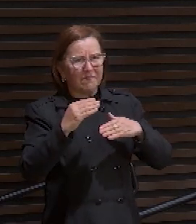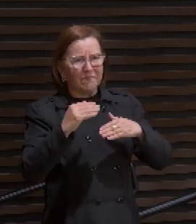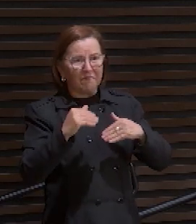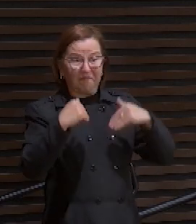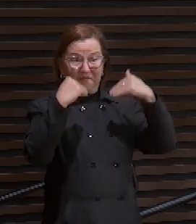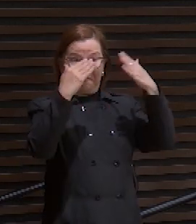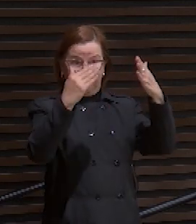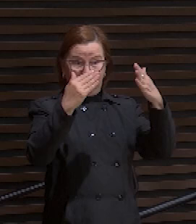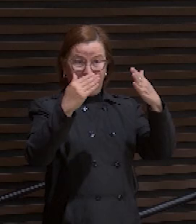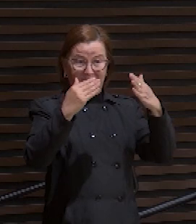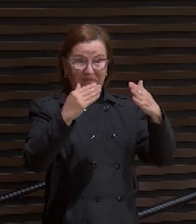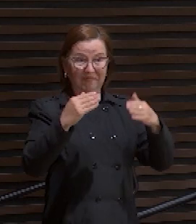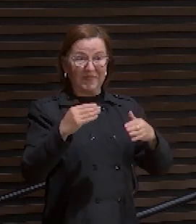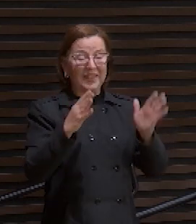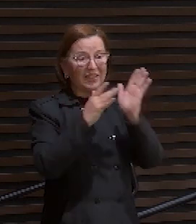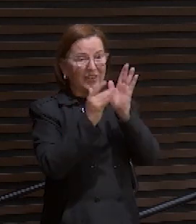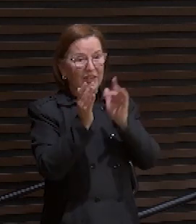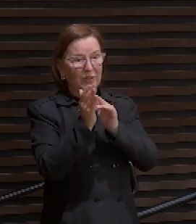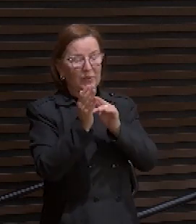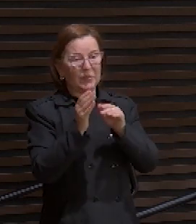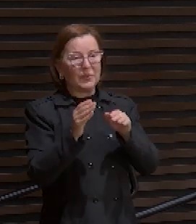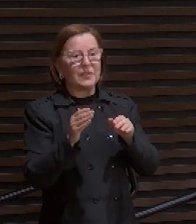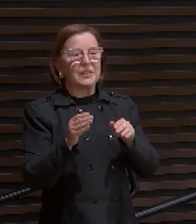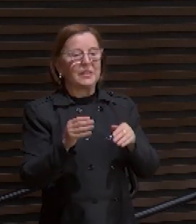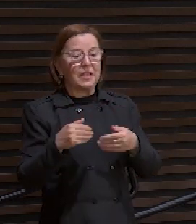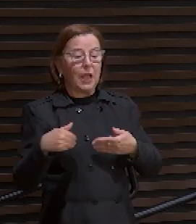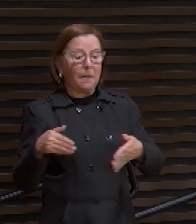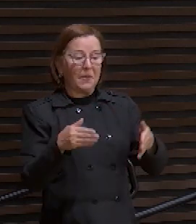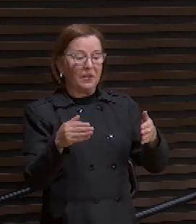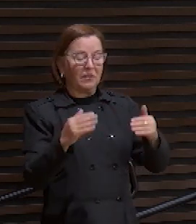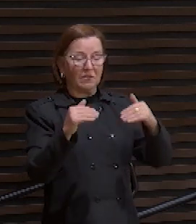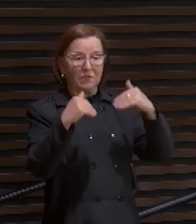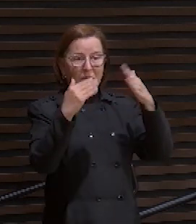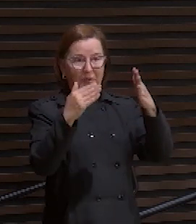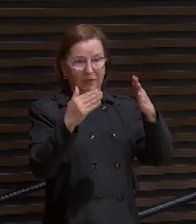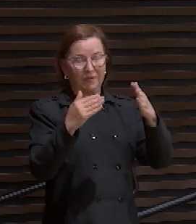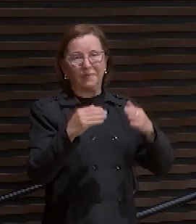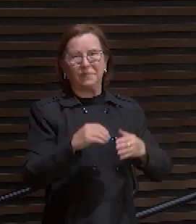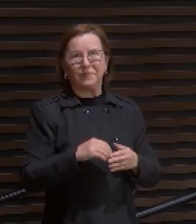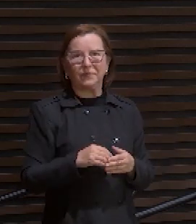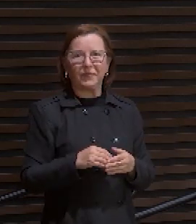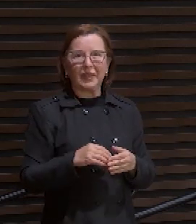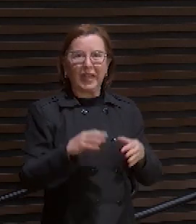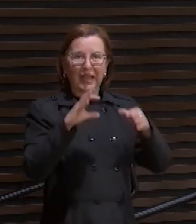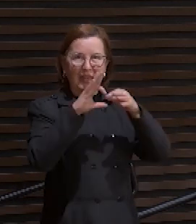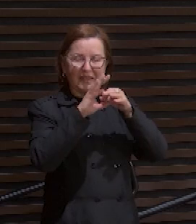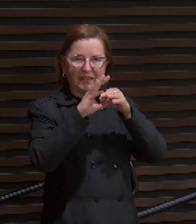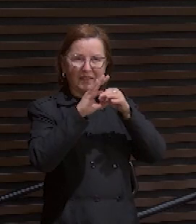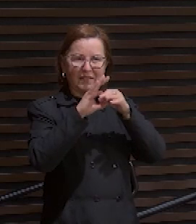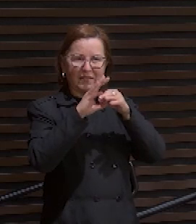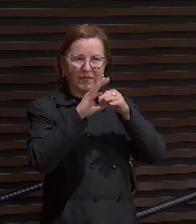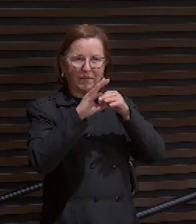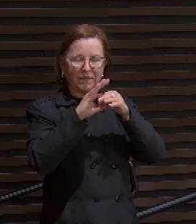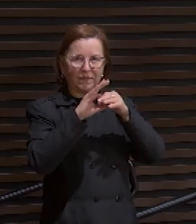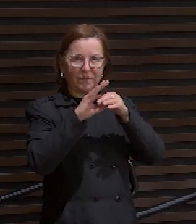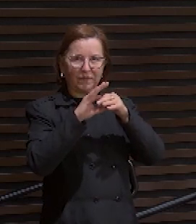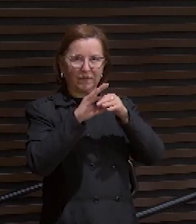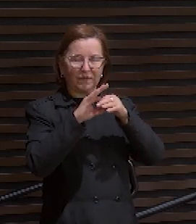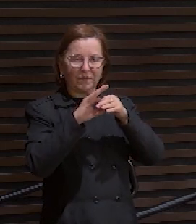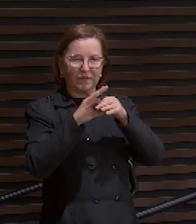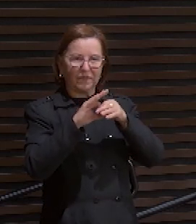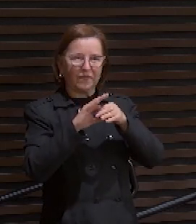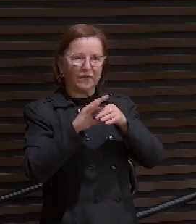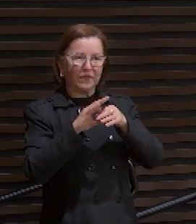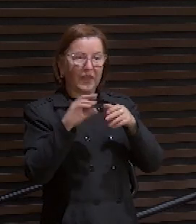também mediador de superior aliança, constituída com base em